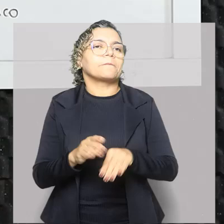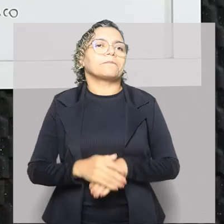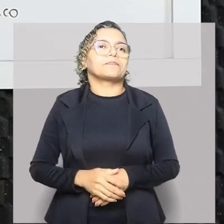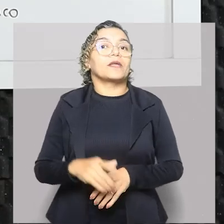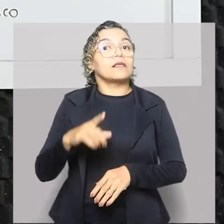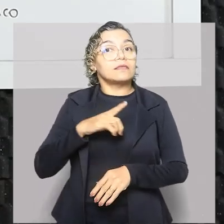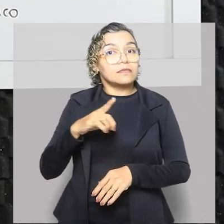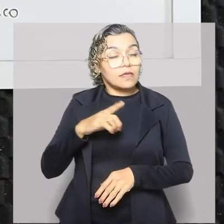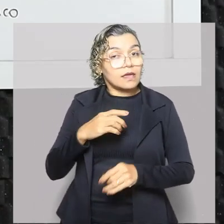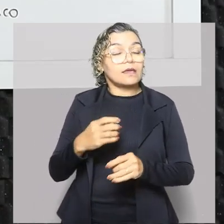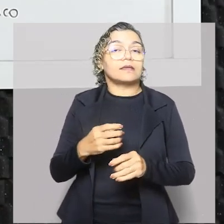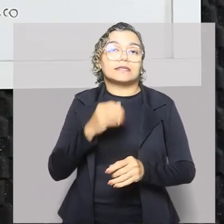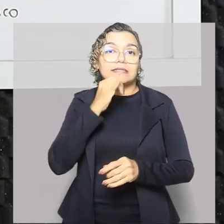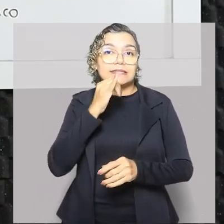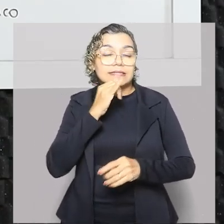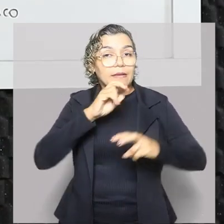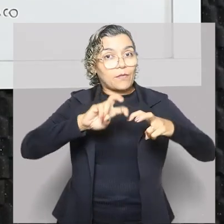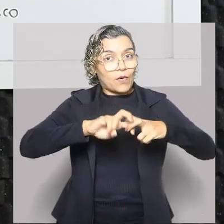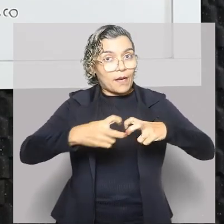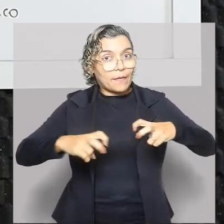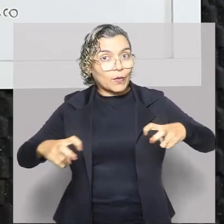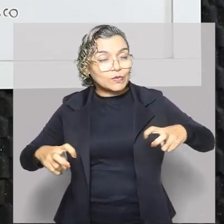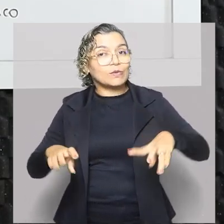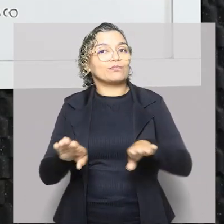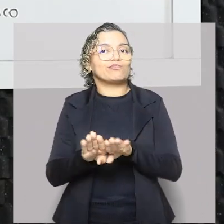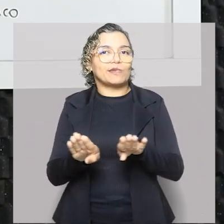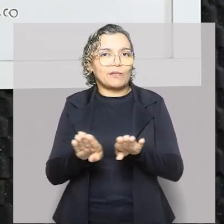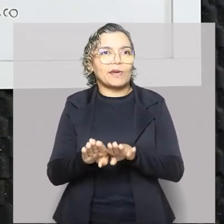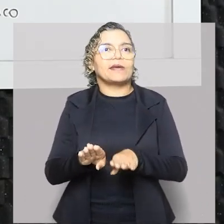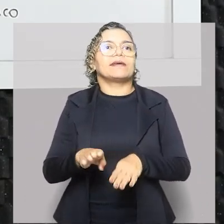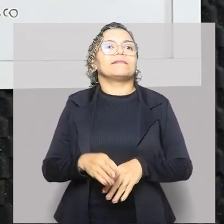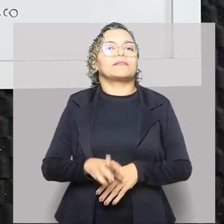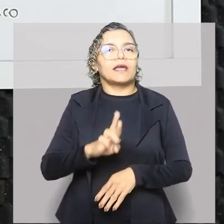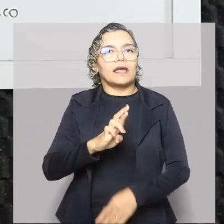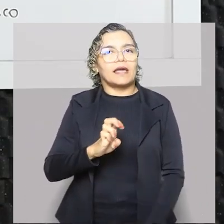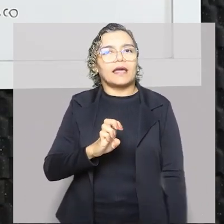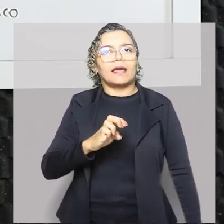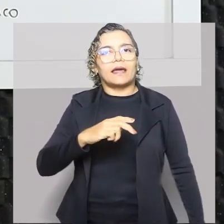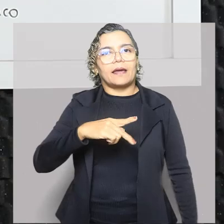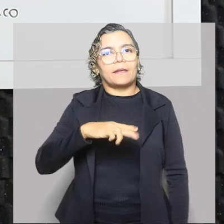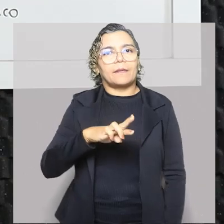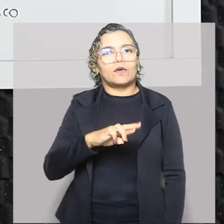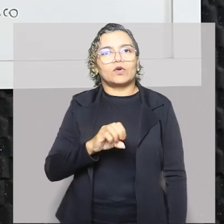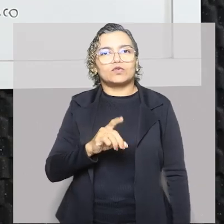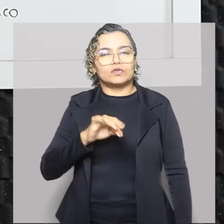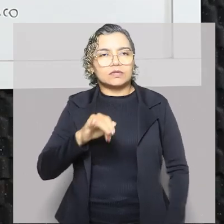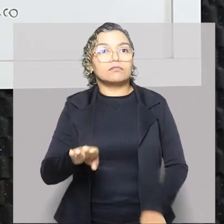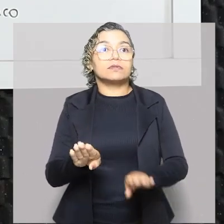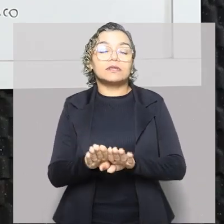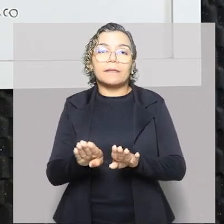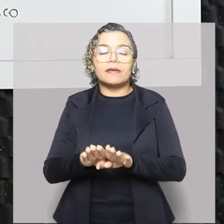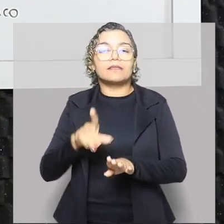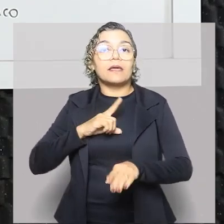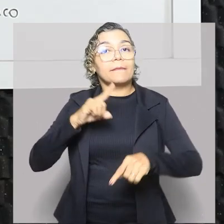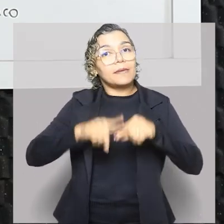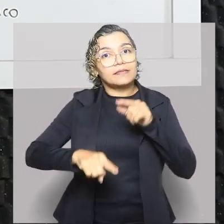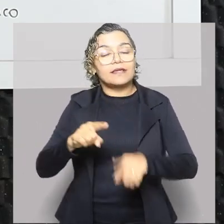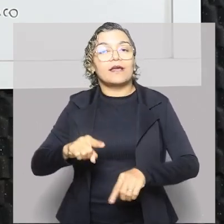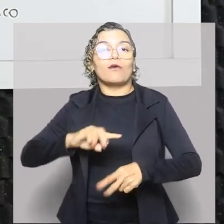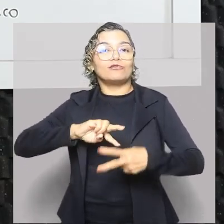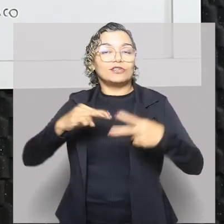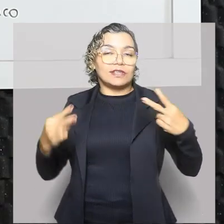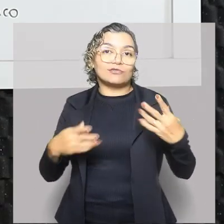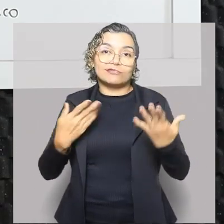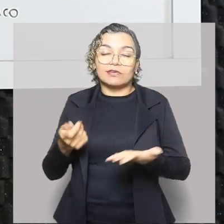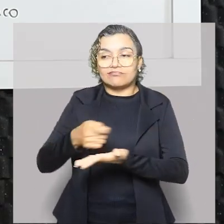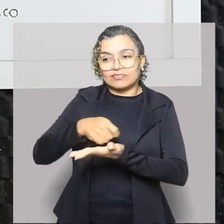fazem a sua reprodução dentro das células de outros organismos e eles possuem material genético. Então, nessas anotações que a